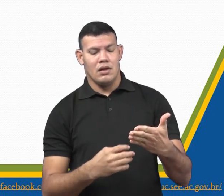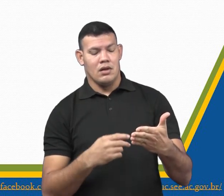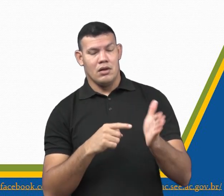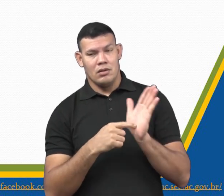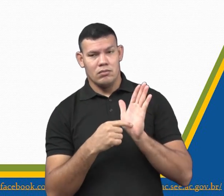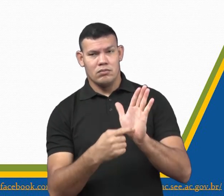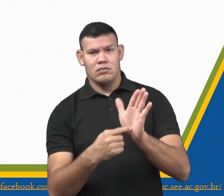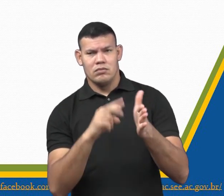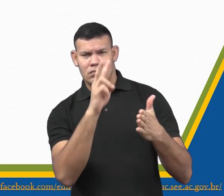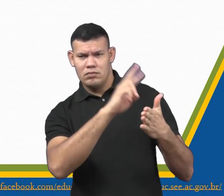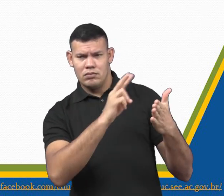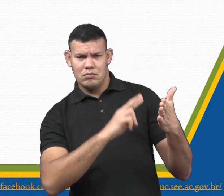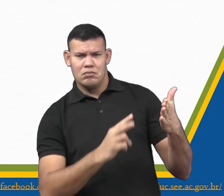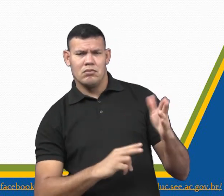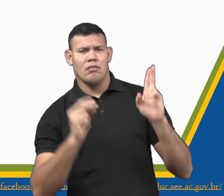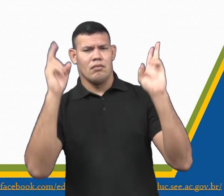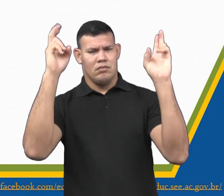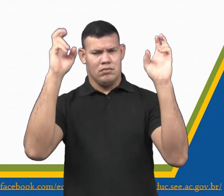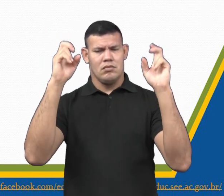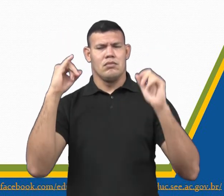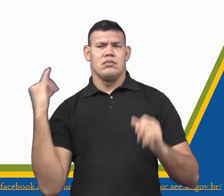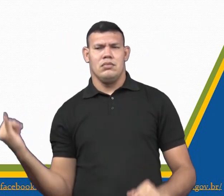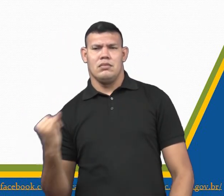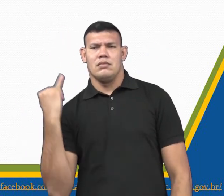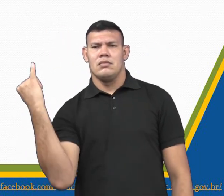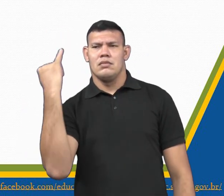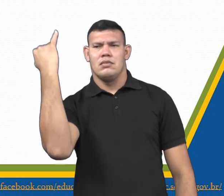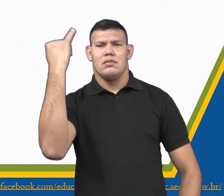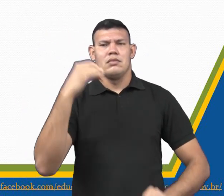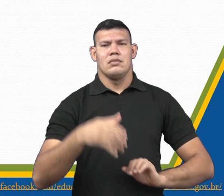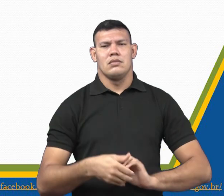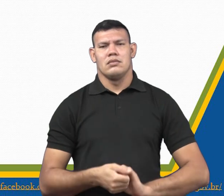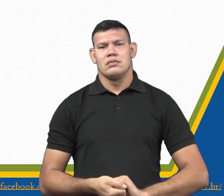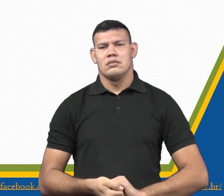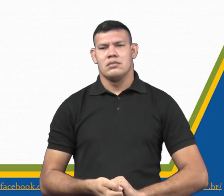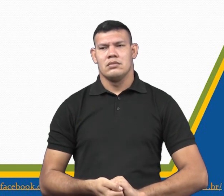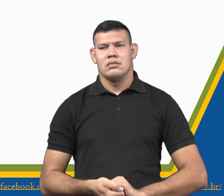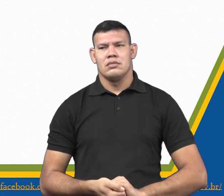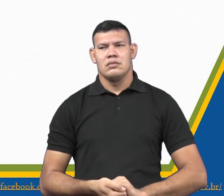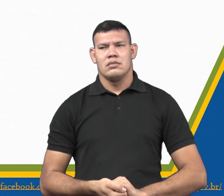argumentos pertinentes ao tema.